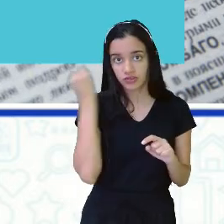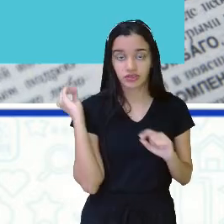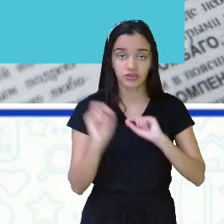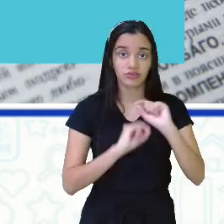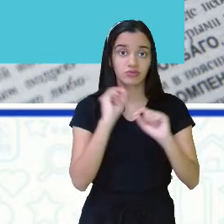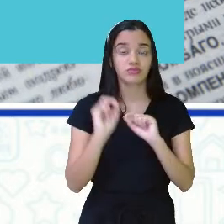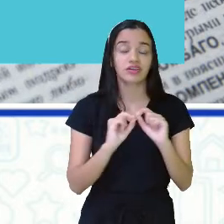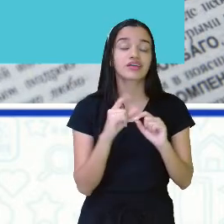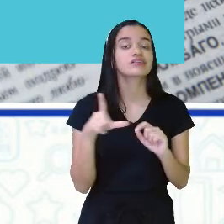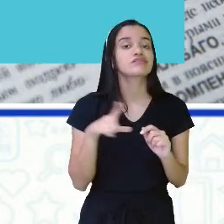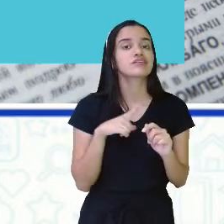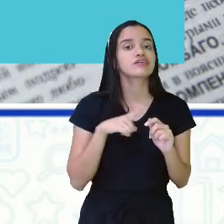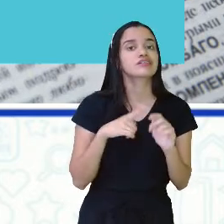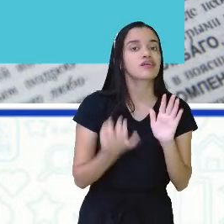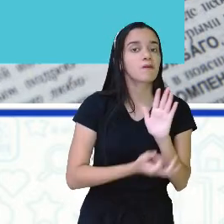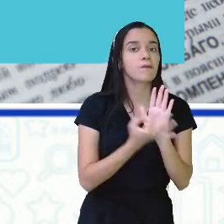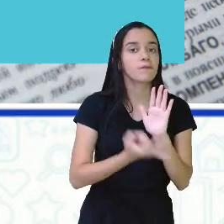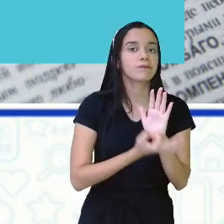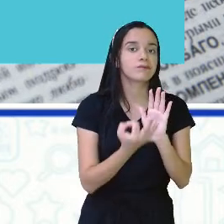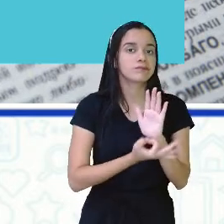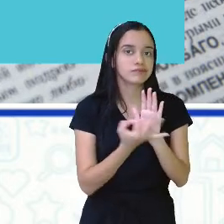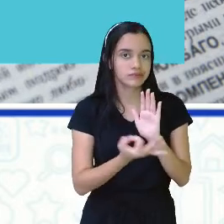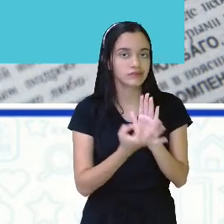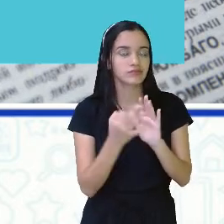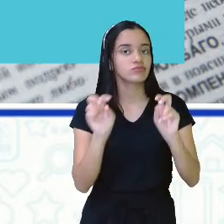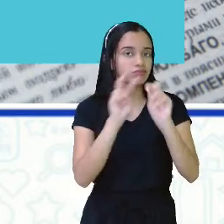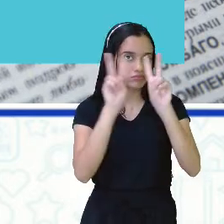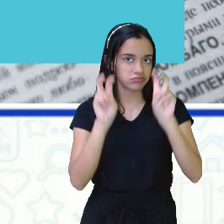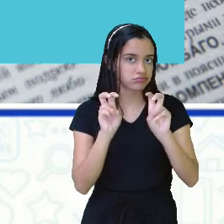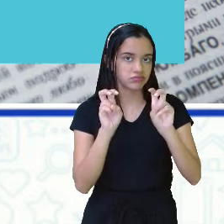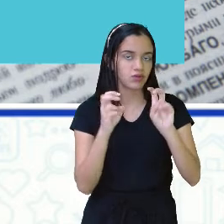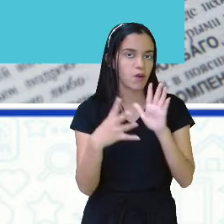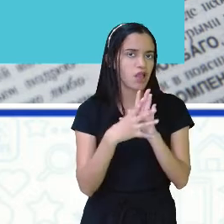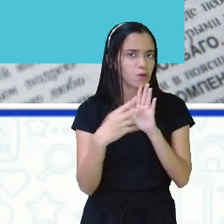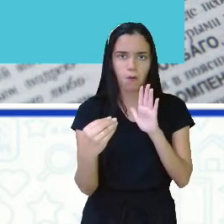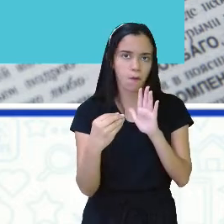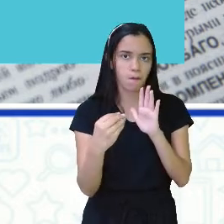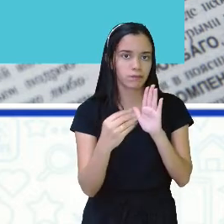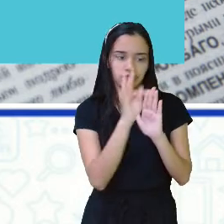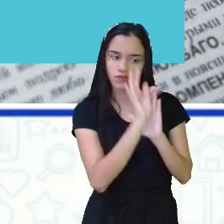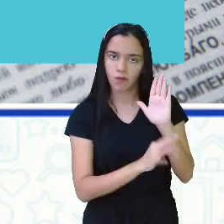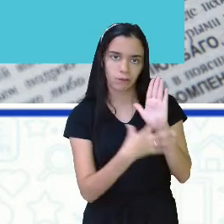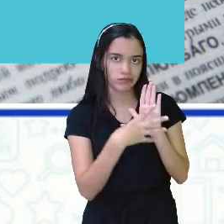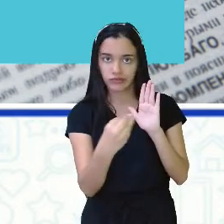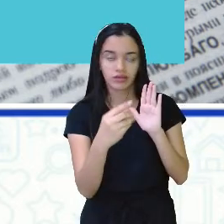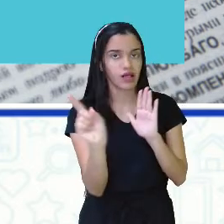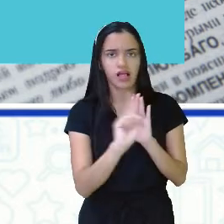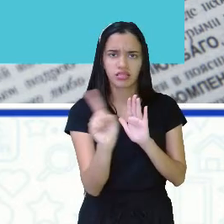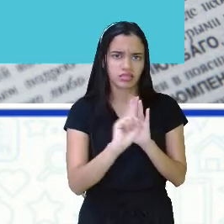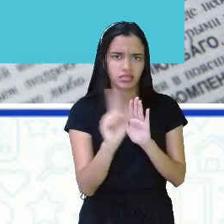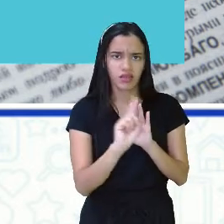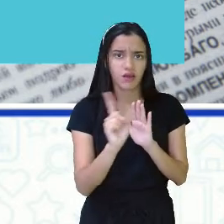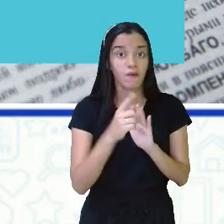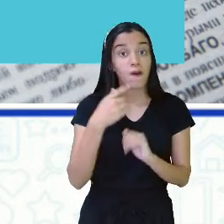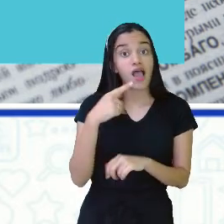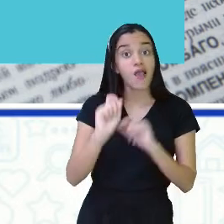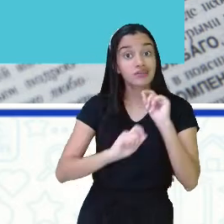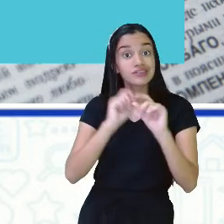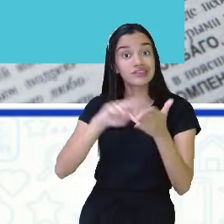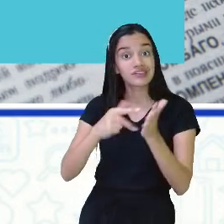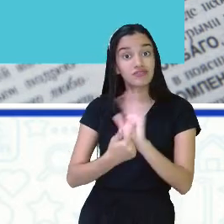deve formar sua opinião sobre o assunto e não copiar a dos outros, tá? Porque isso é plágio e plágio é crime.